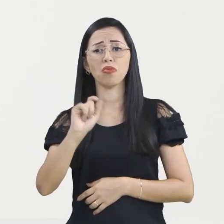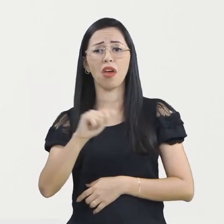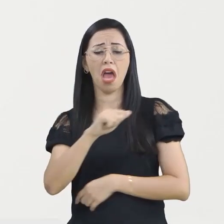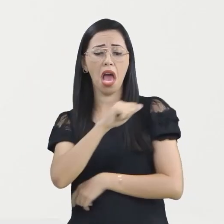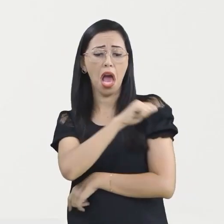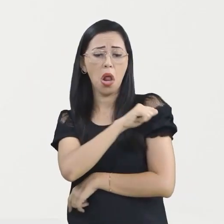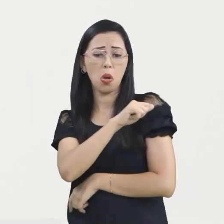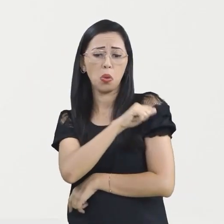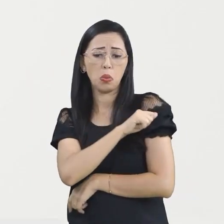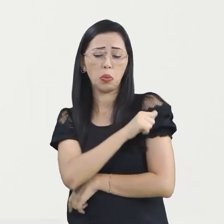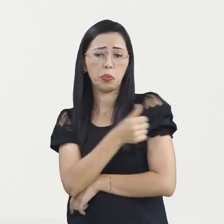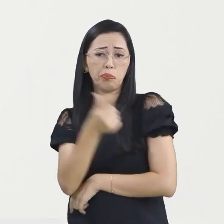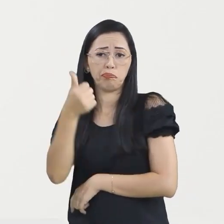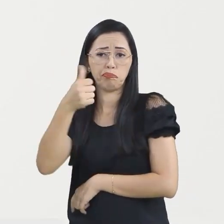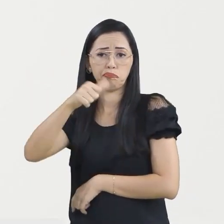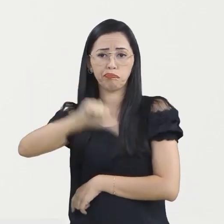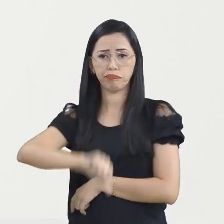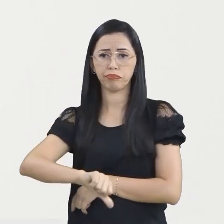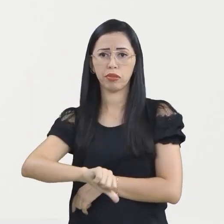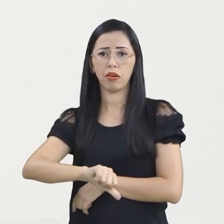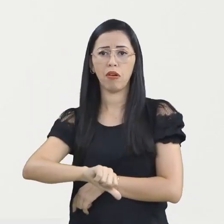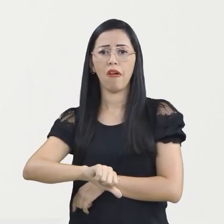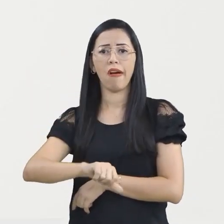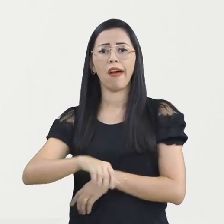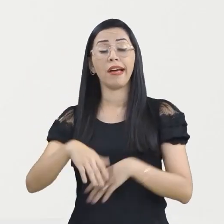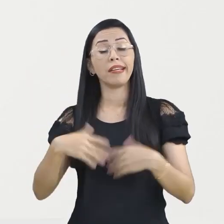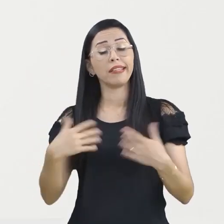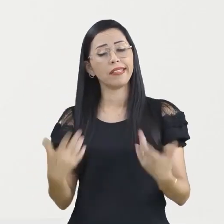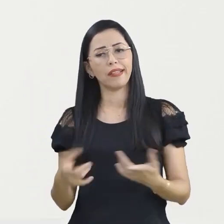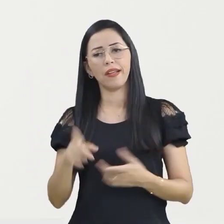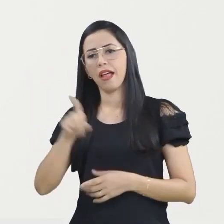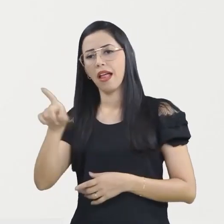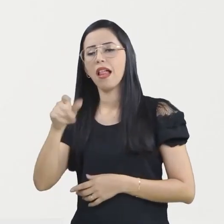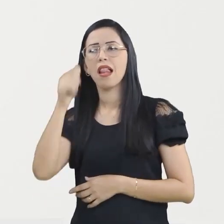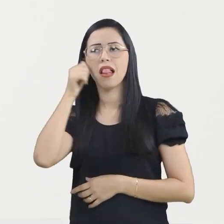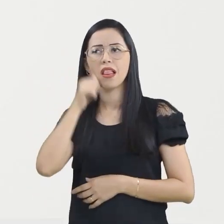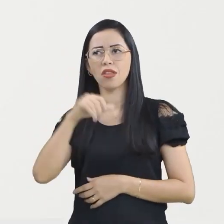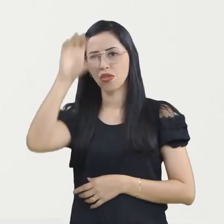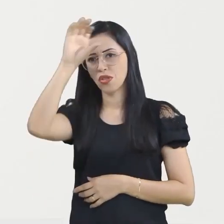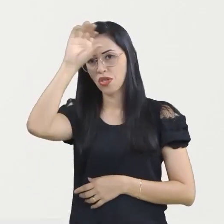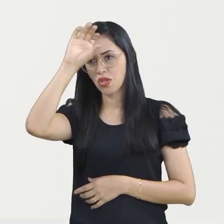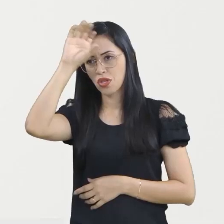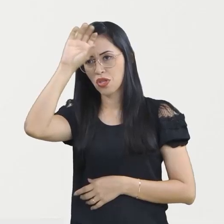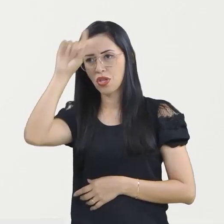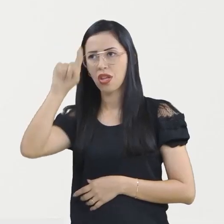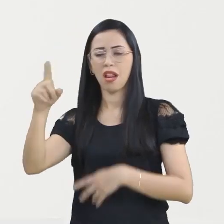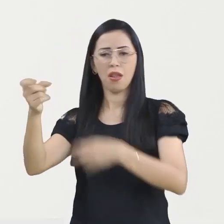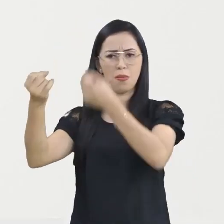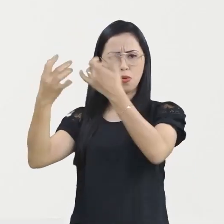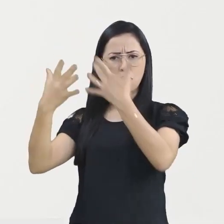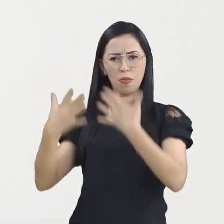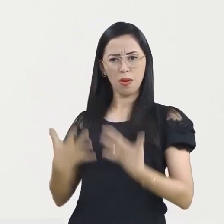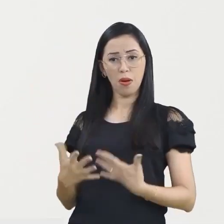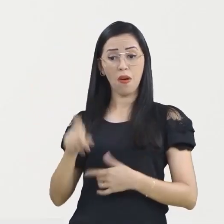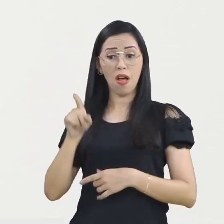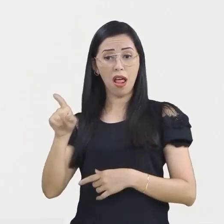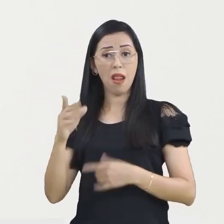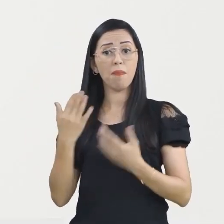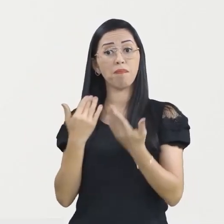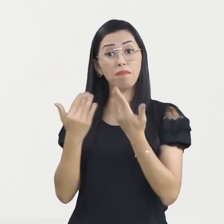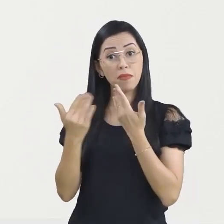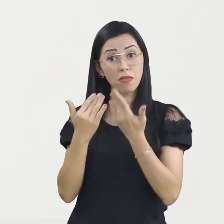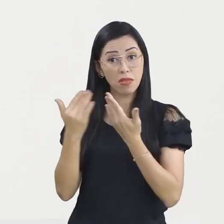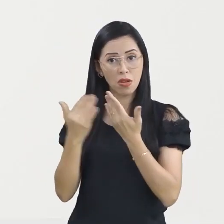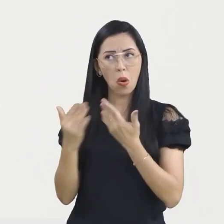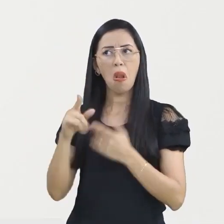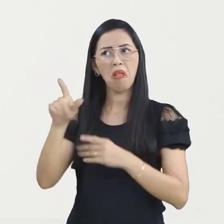da classe. Então, a tia Paula me explicou que ela era uma psicóloga, uma pessoa especial que,